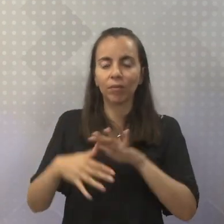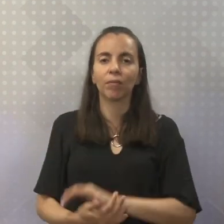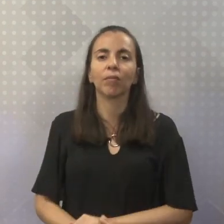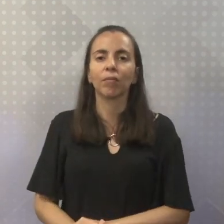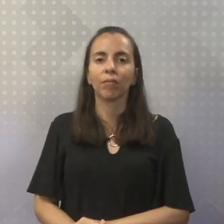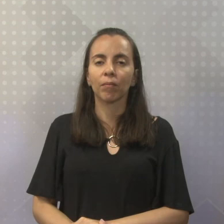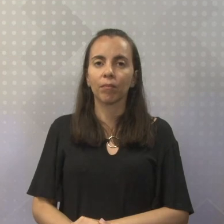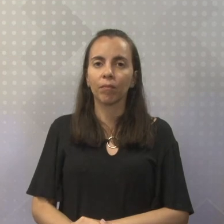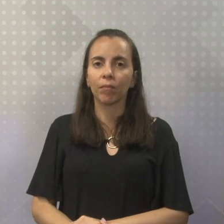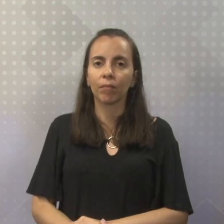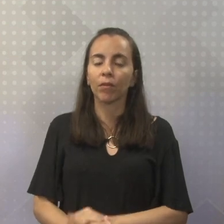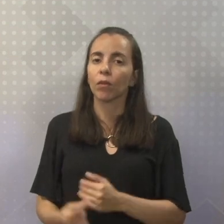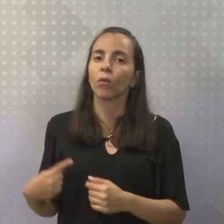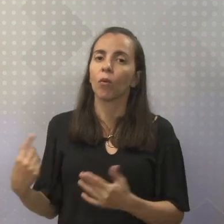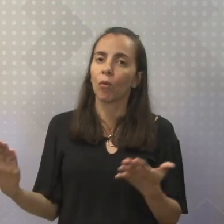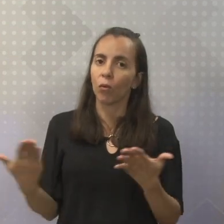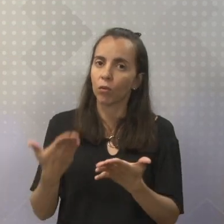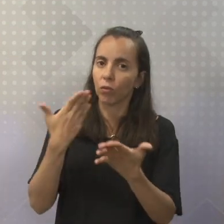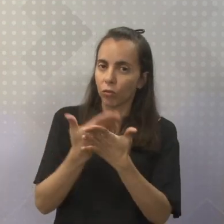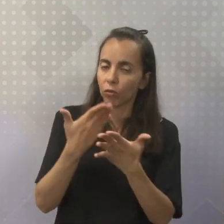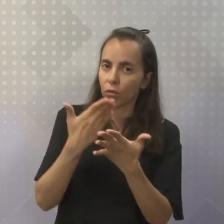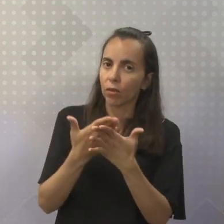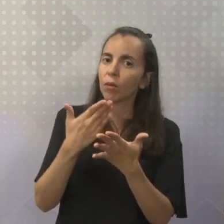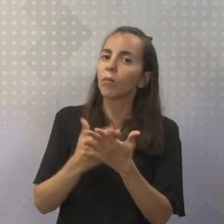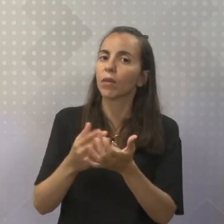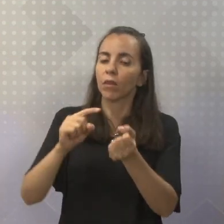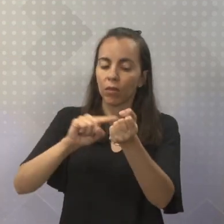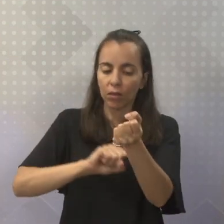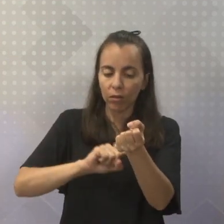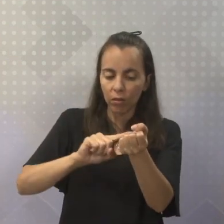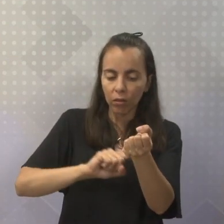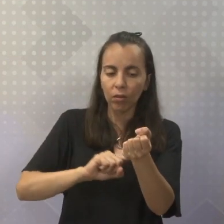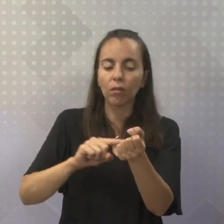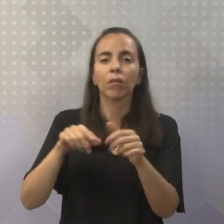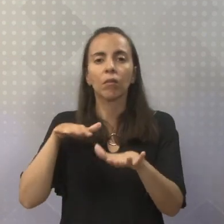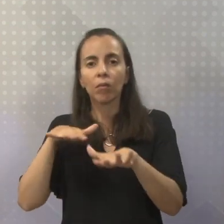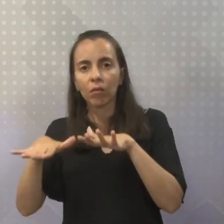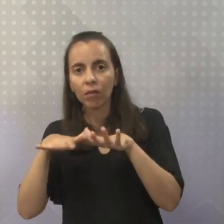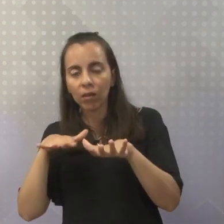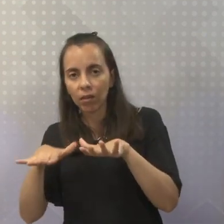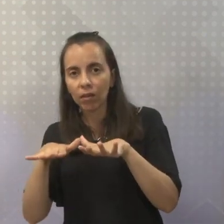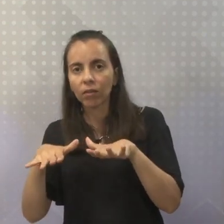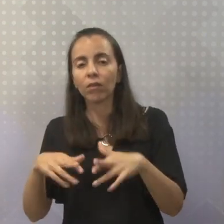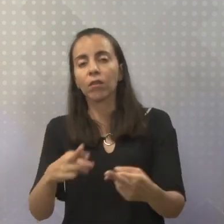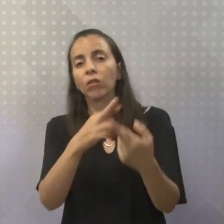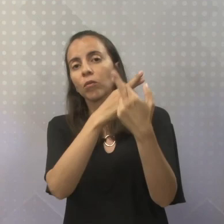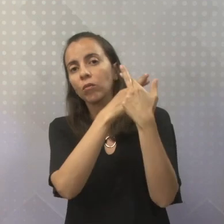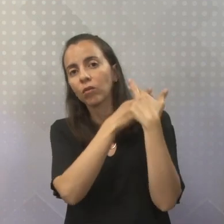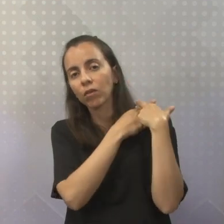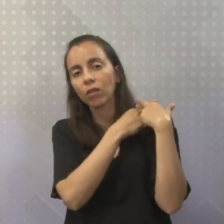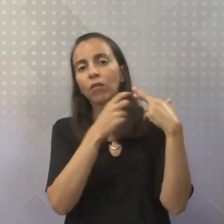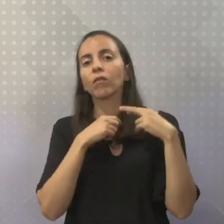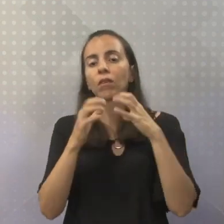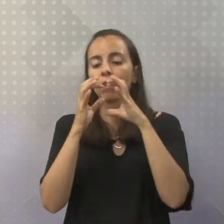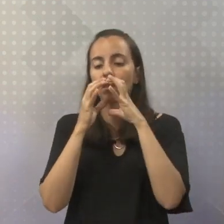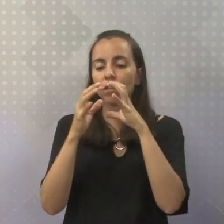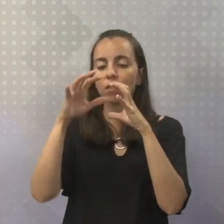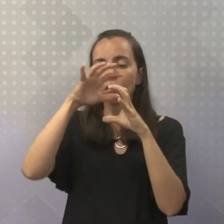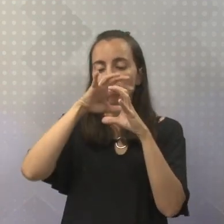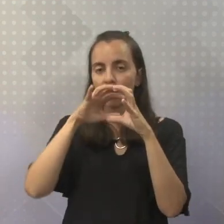que é através dos impulsos nervosos, que é a responsável, são os neurônios.